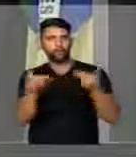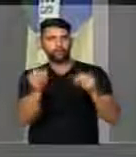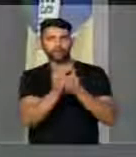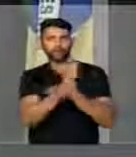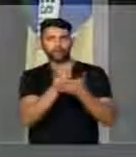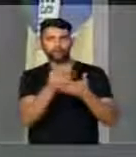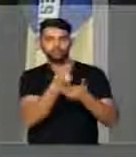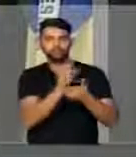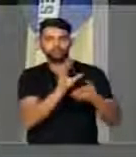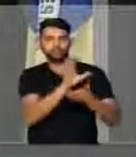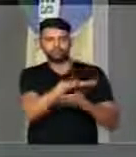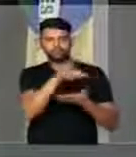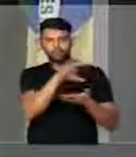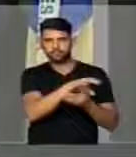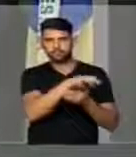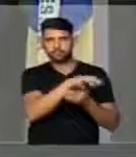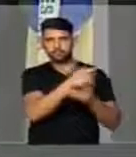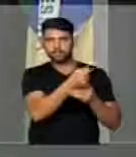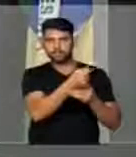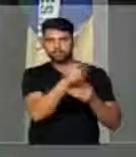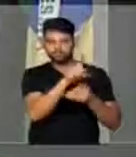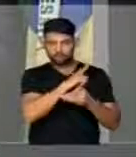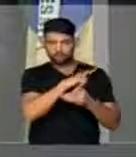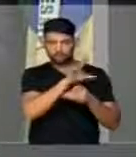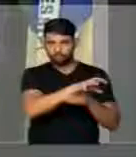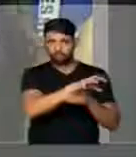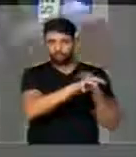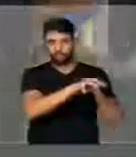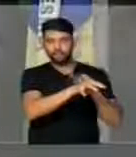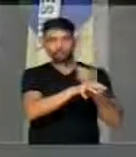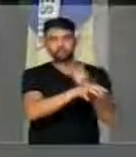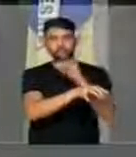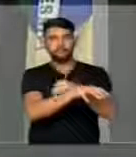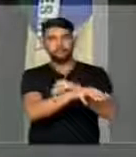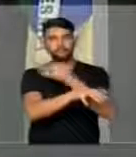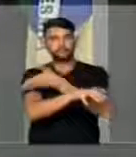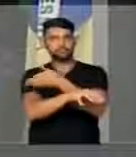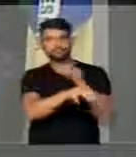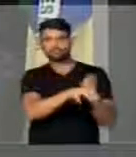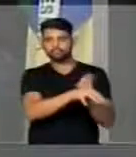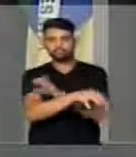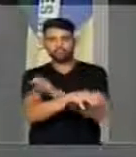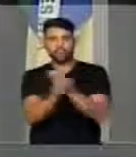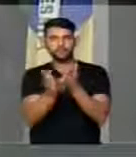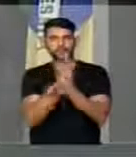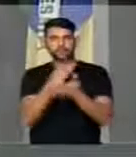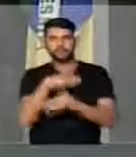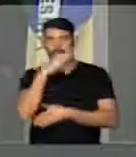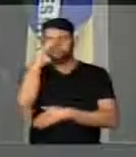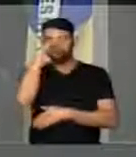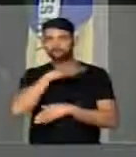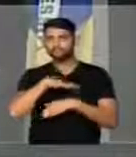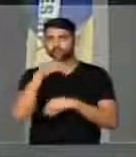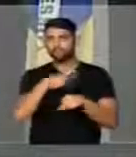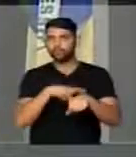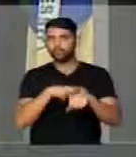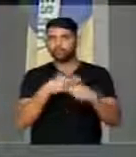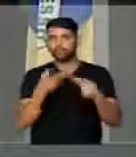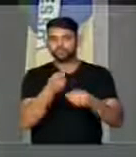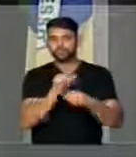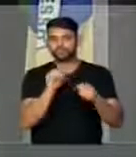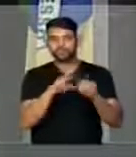muitas vezes o recurso, o dinheiro, está em uma determinada área que não é prioritária para aquele momento e